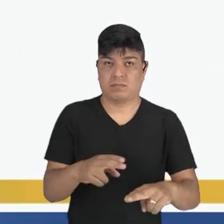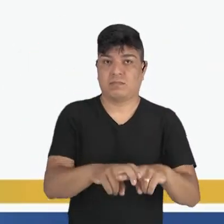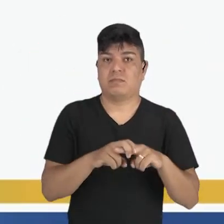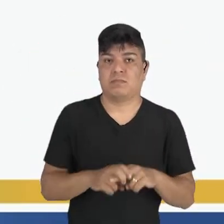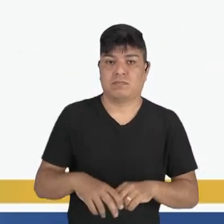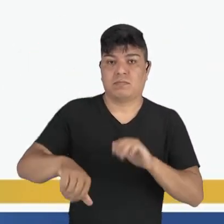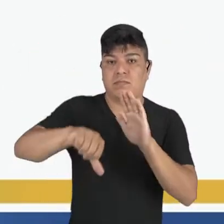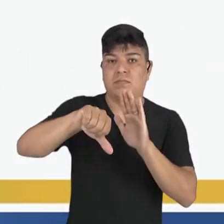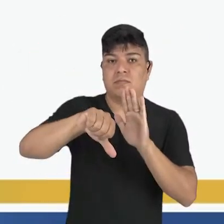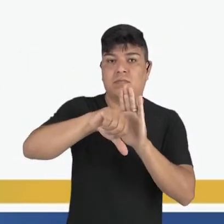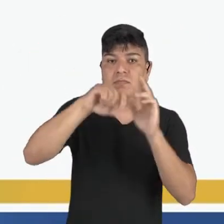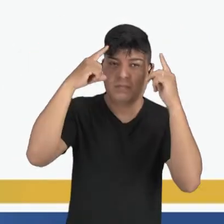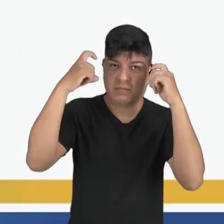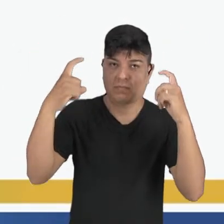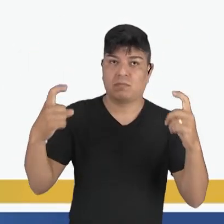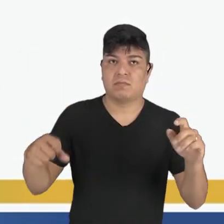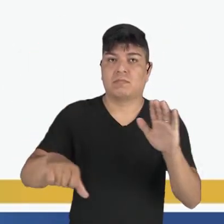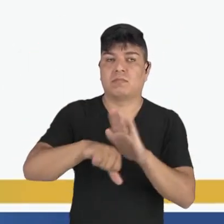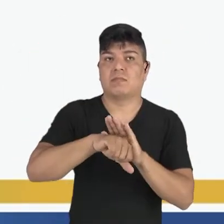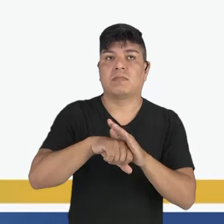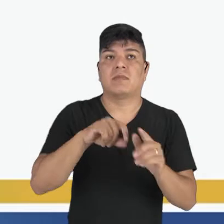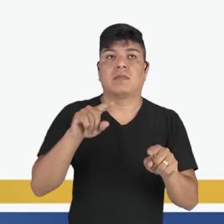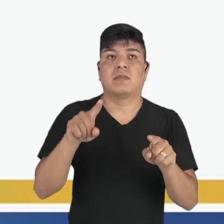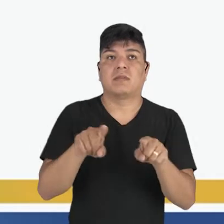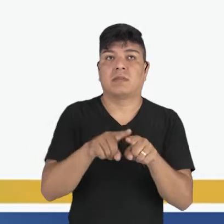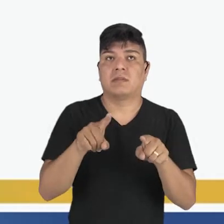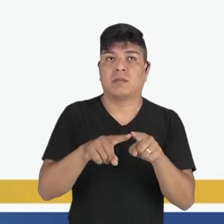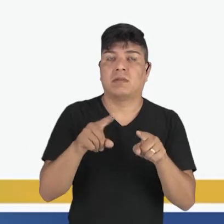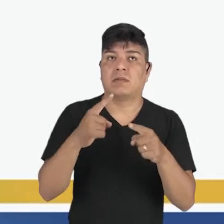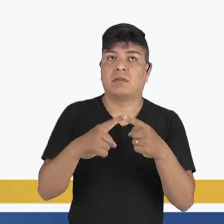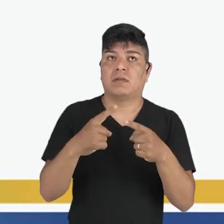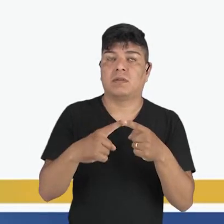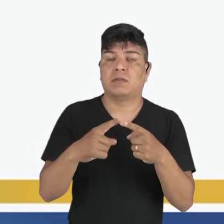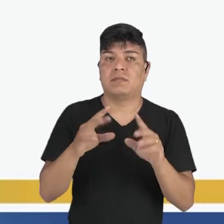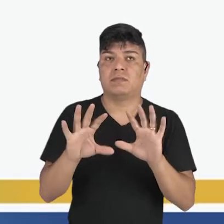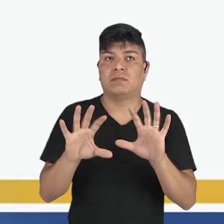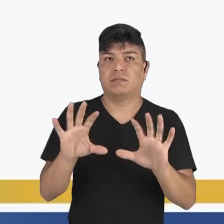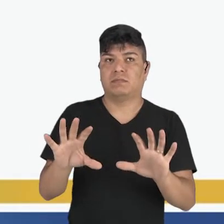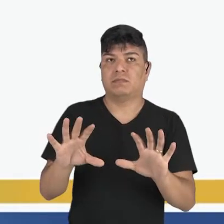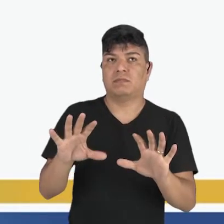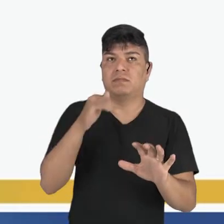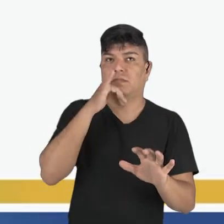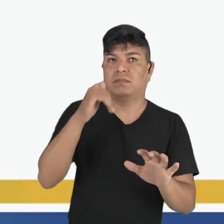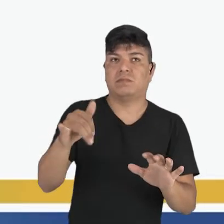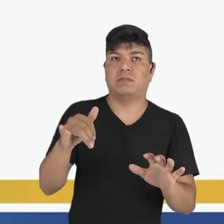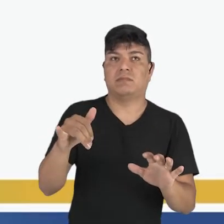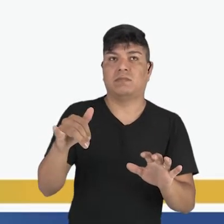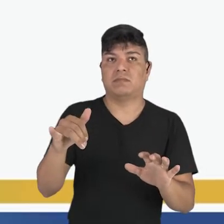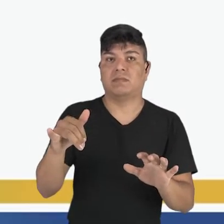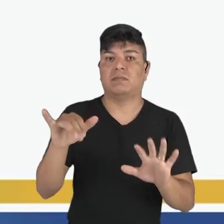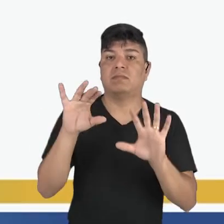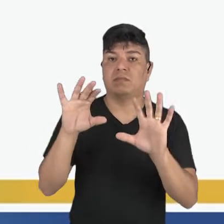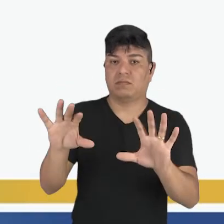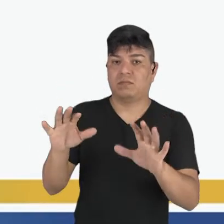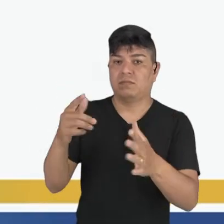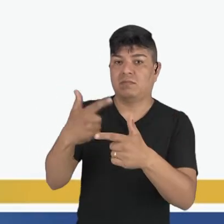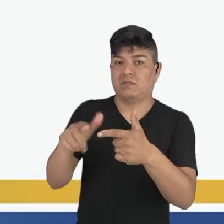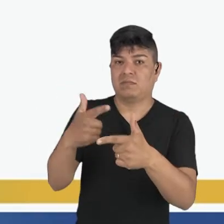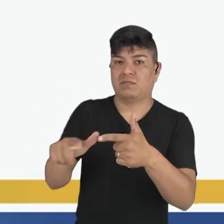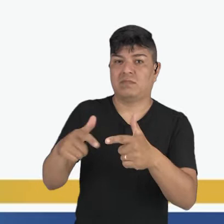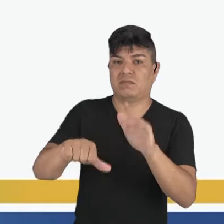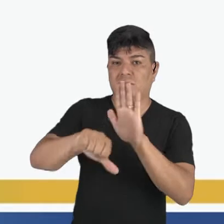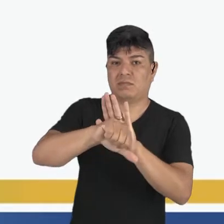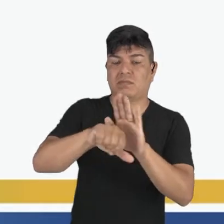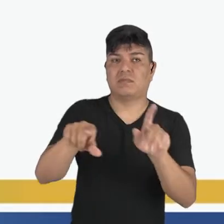né? Crimes. E quando você tem uma área bem iluminada, né? Essa luminosidade, né? Ela inibe a ocorrência de alguns